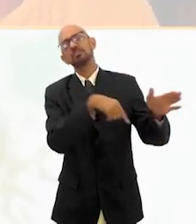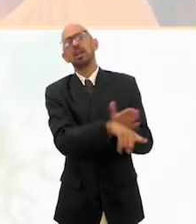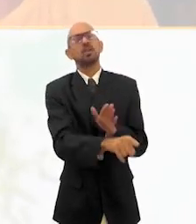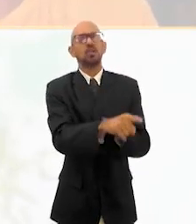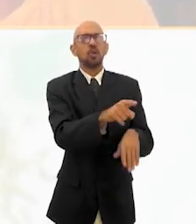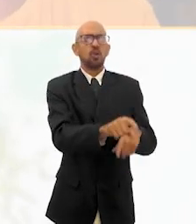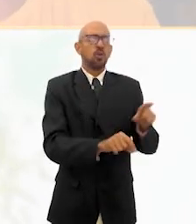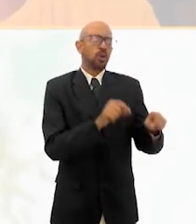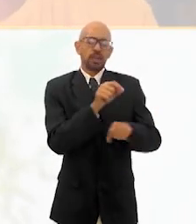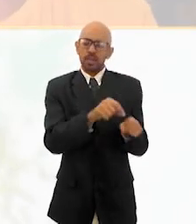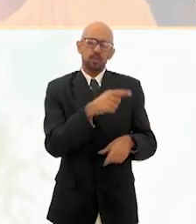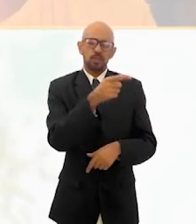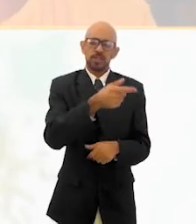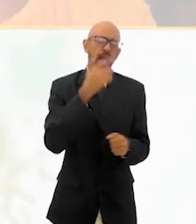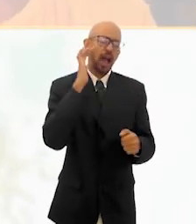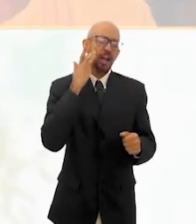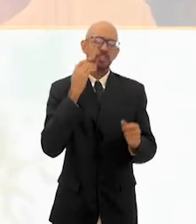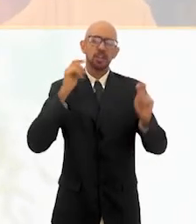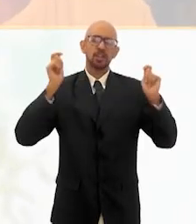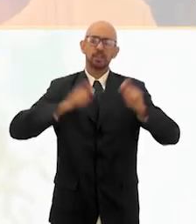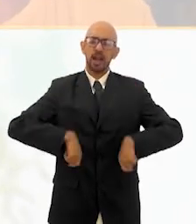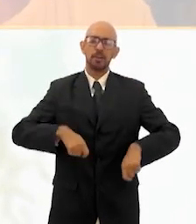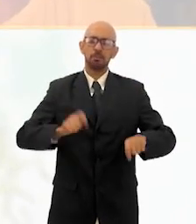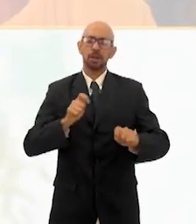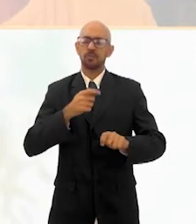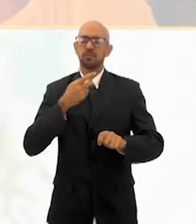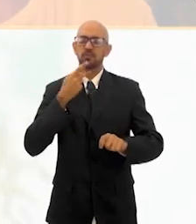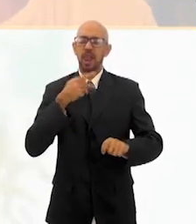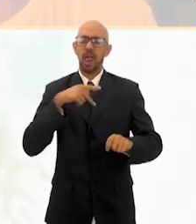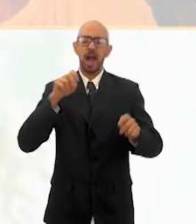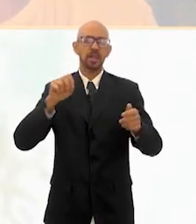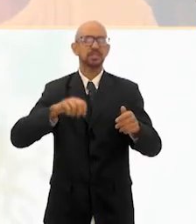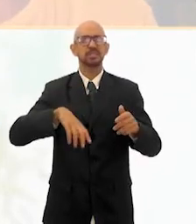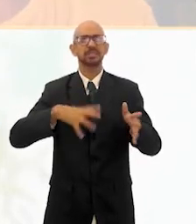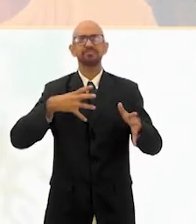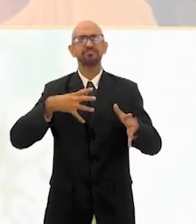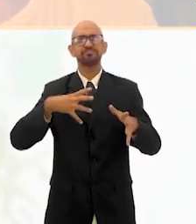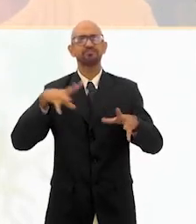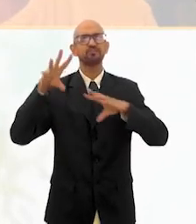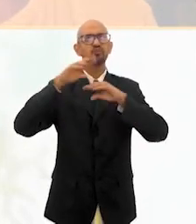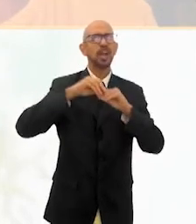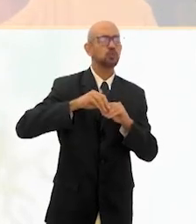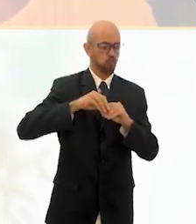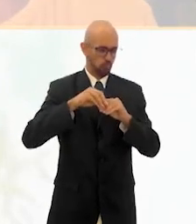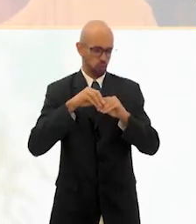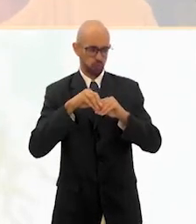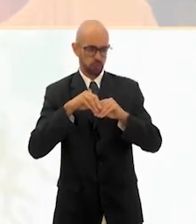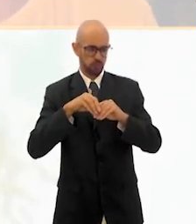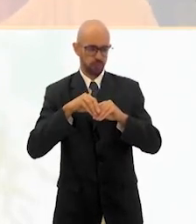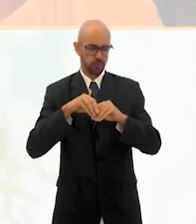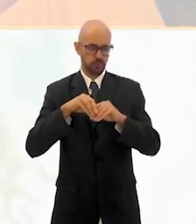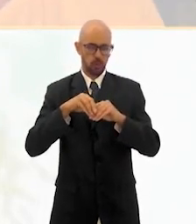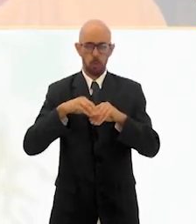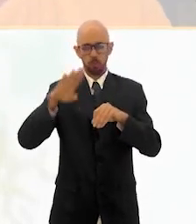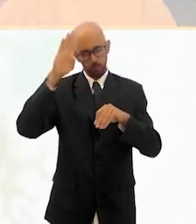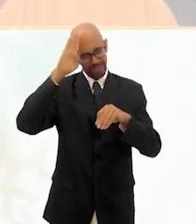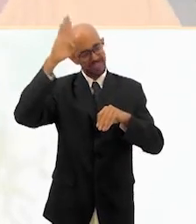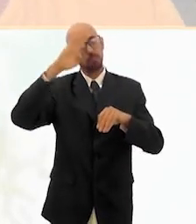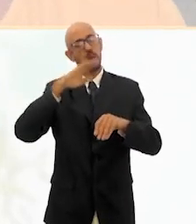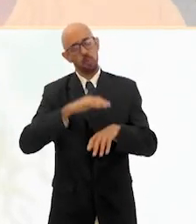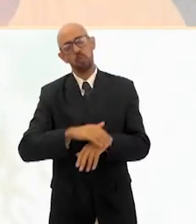acha que você pode tirar assim, se você fizesse um caldo ou um suco, se assim, espremesse, espremesse, espremesse, e